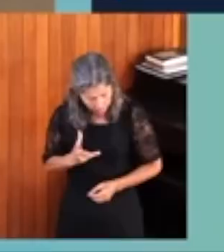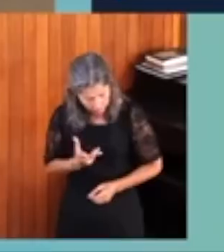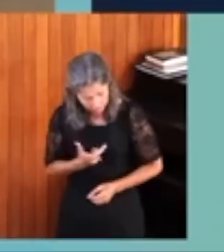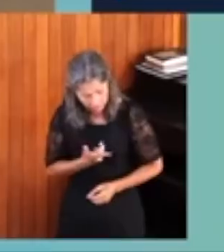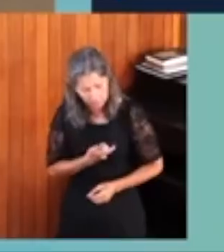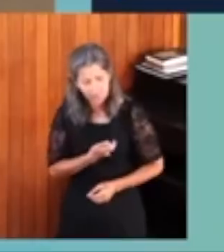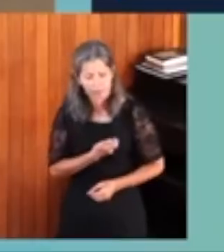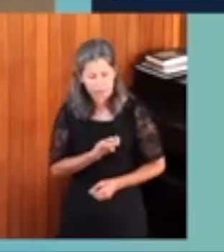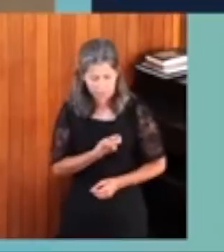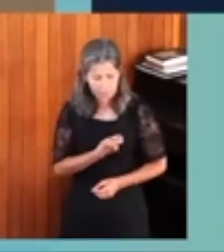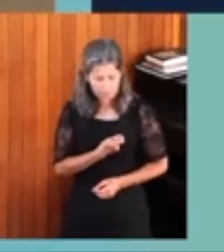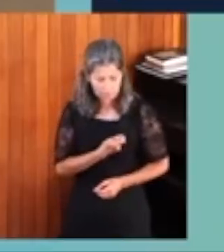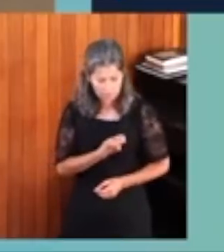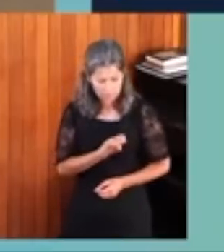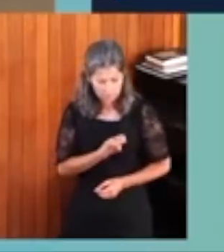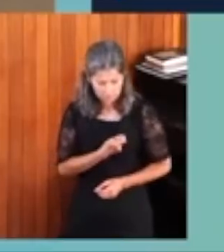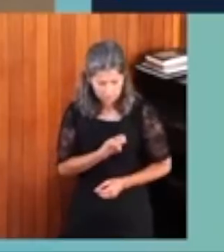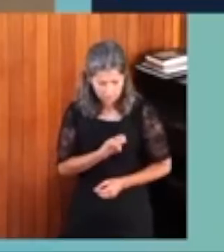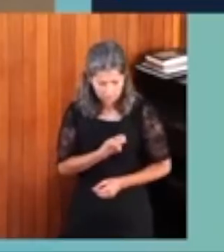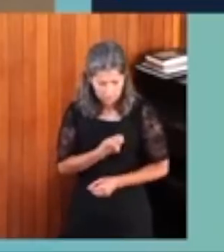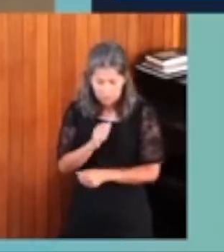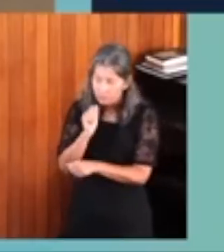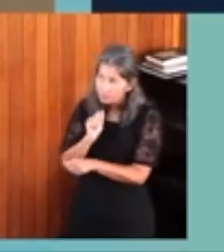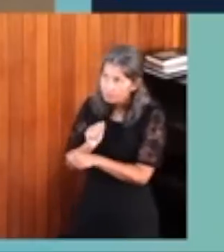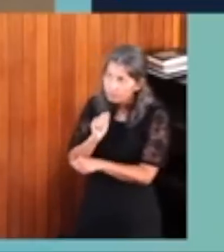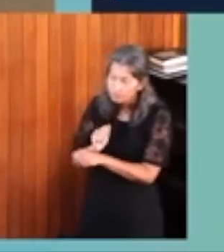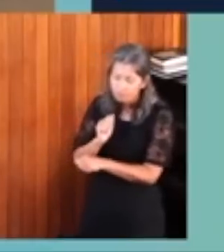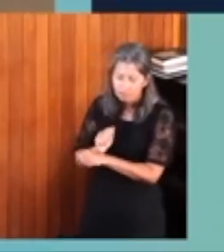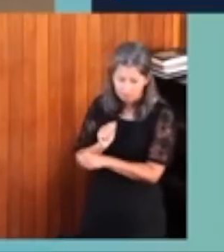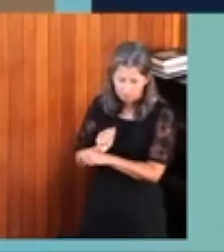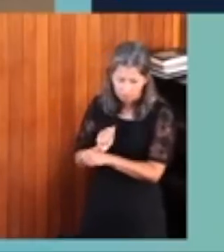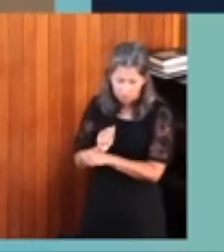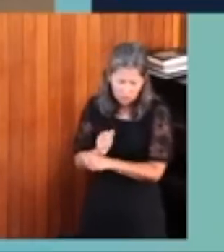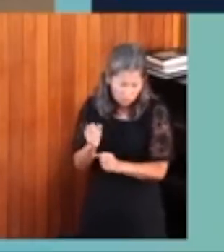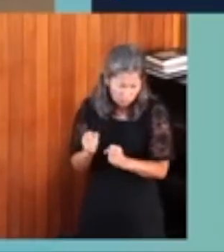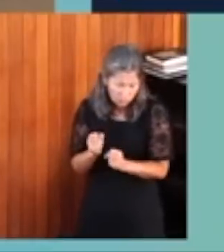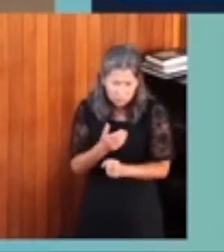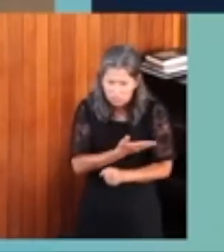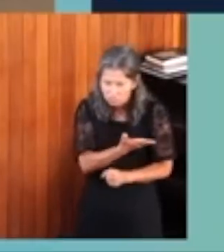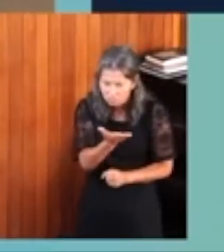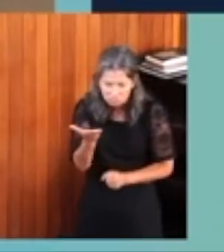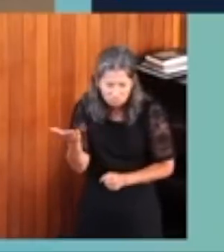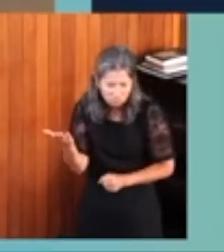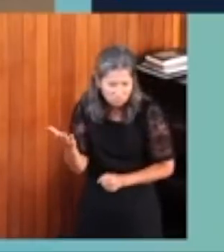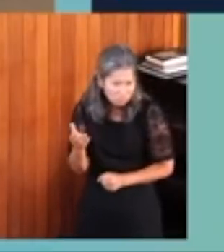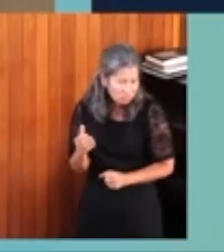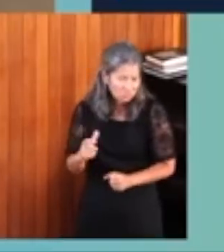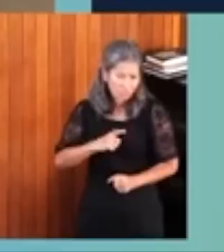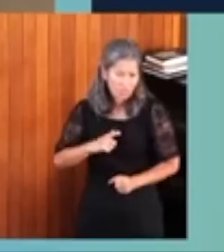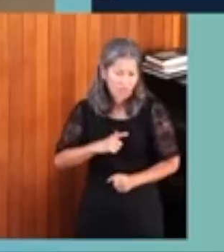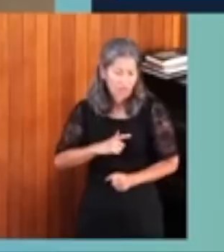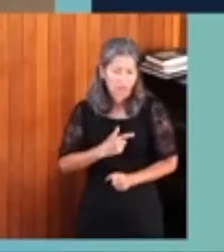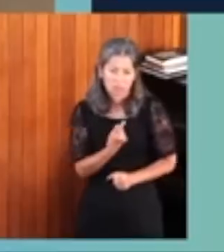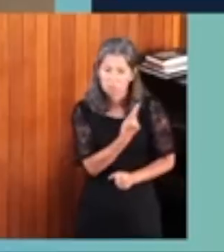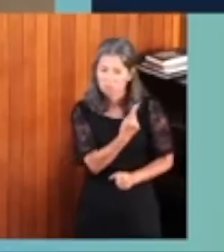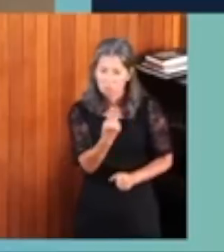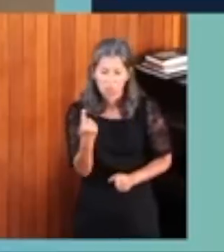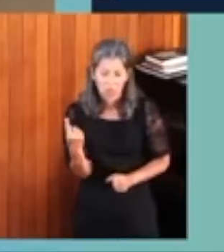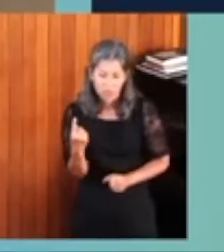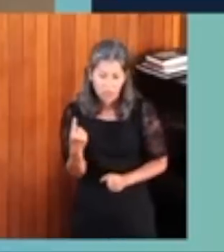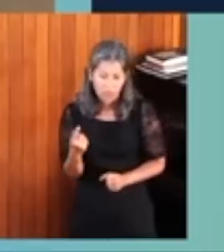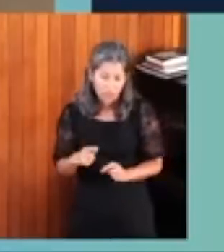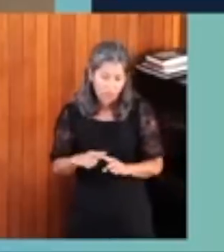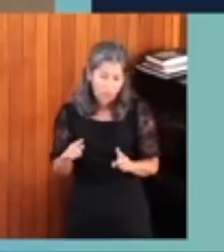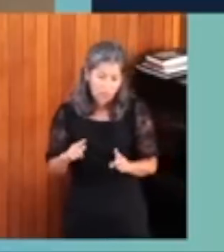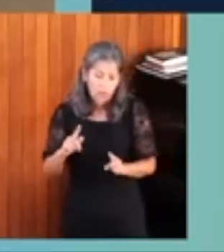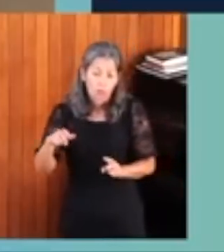ocasião da volta de Jesus. Pode ser que alguns aqui façam parte desse povo? Eu creio que sim, pode ser. Mas outros tantos de